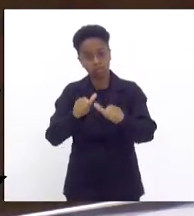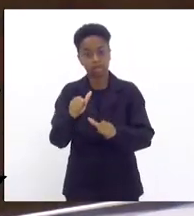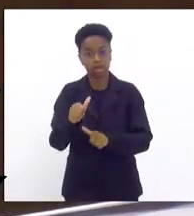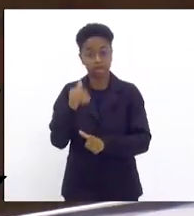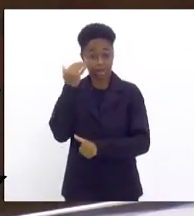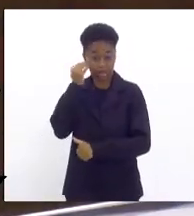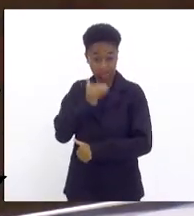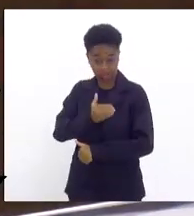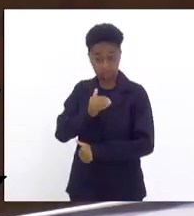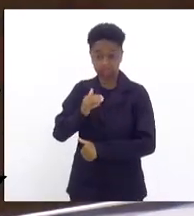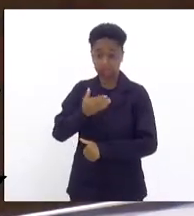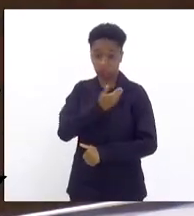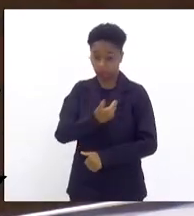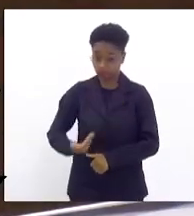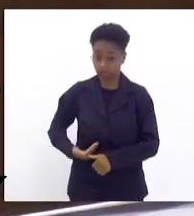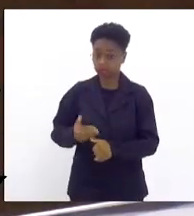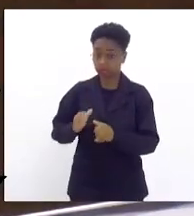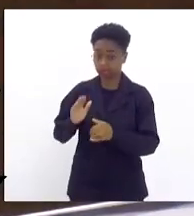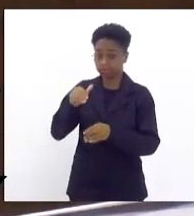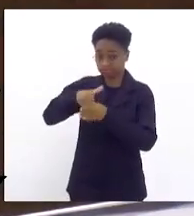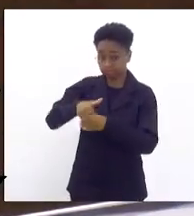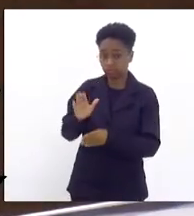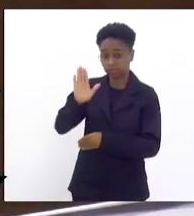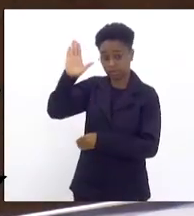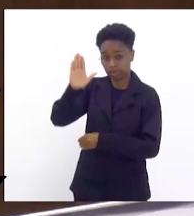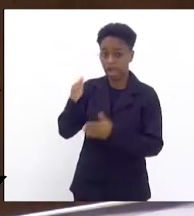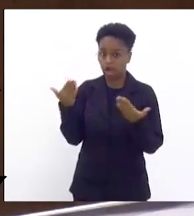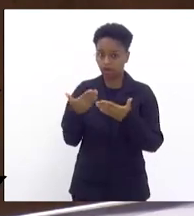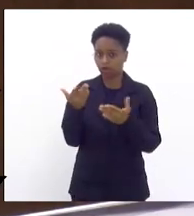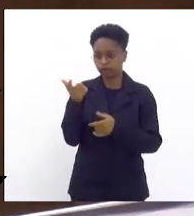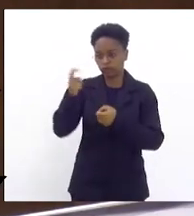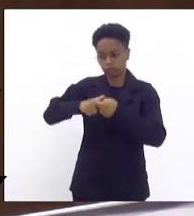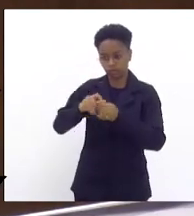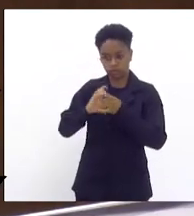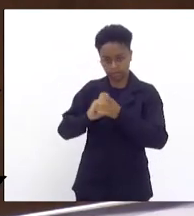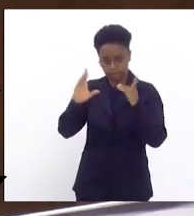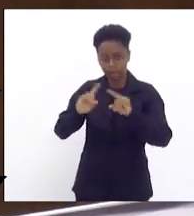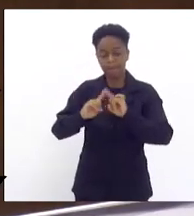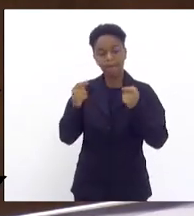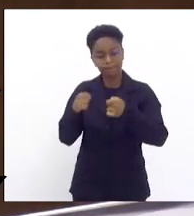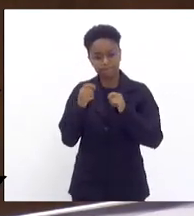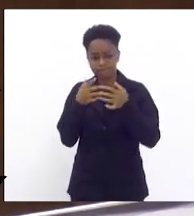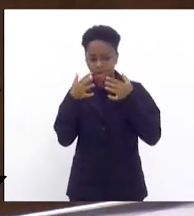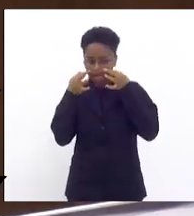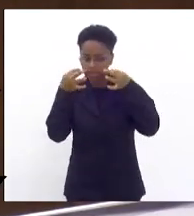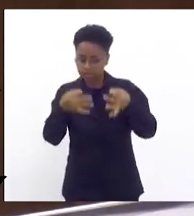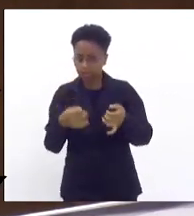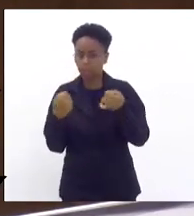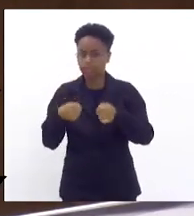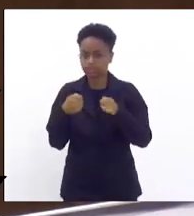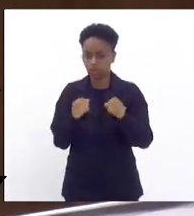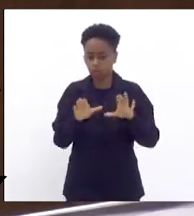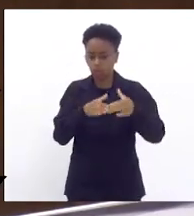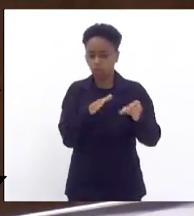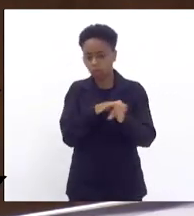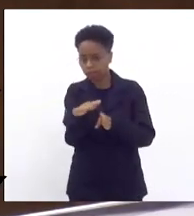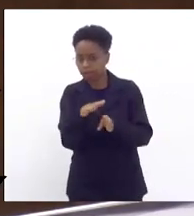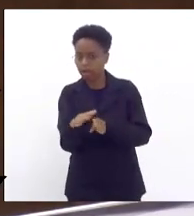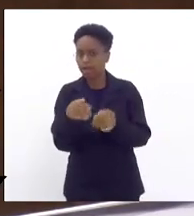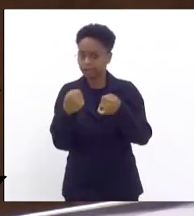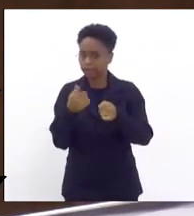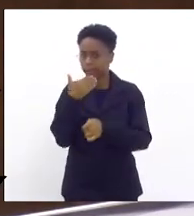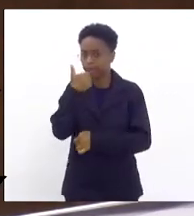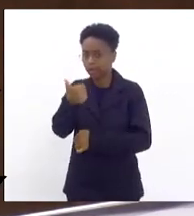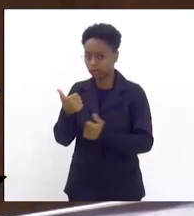eleito democraticamente, graças a Deus a democracia voltou a reinar, ele tem que olhar, tem que melhorar a sua assessoria para que não só